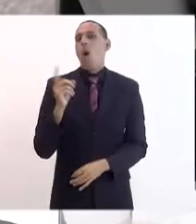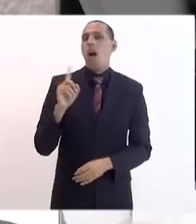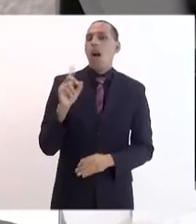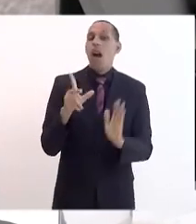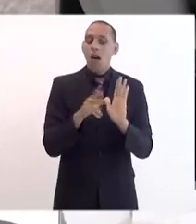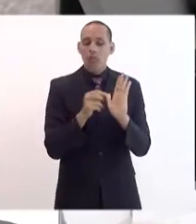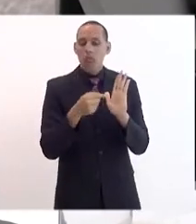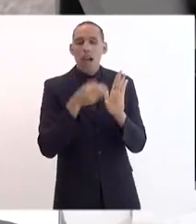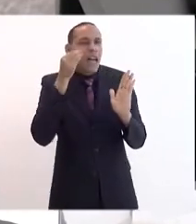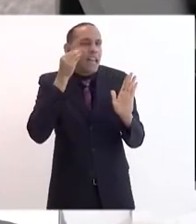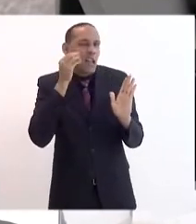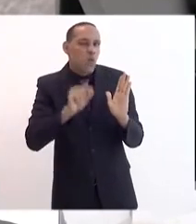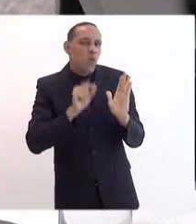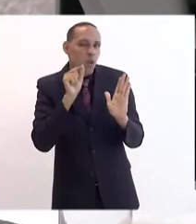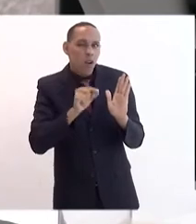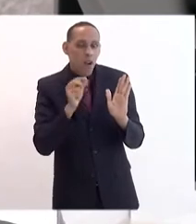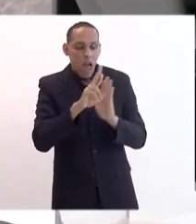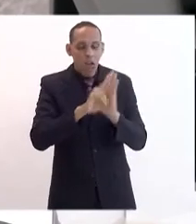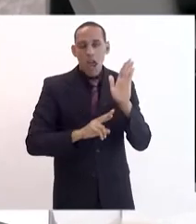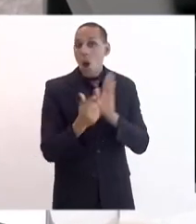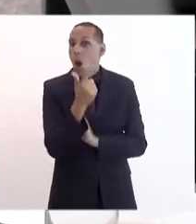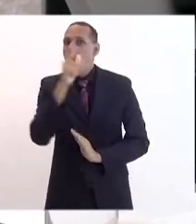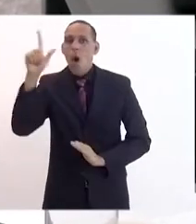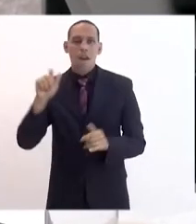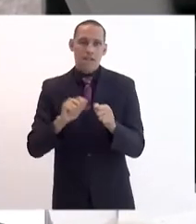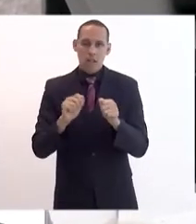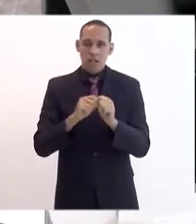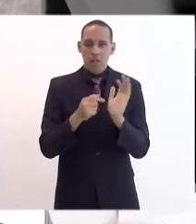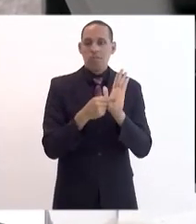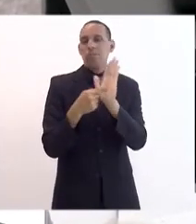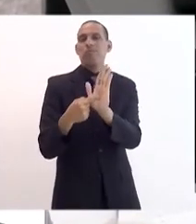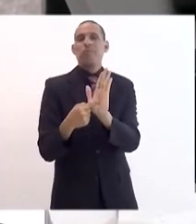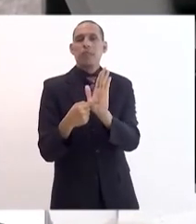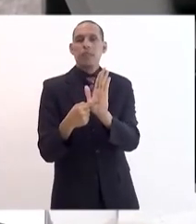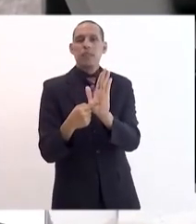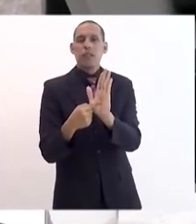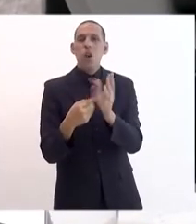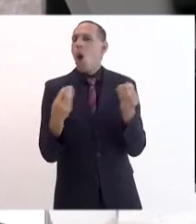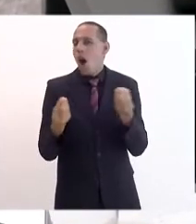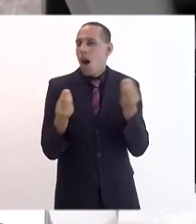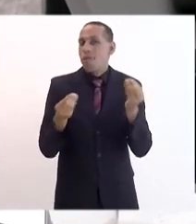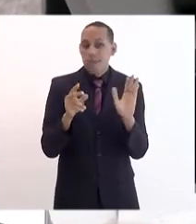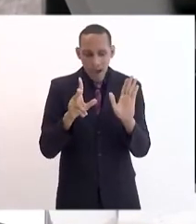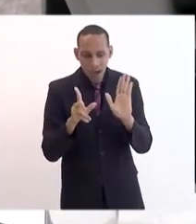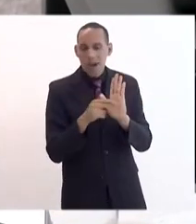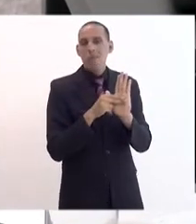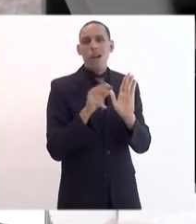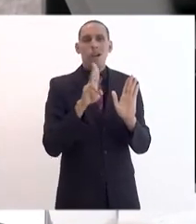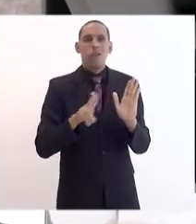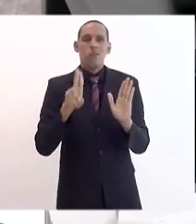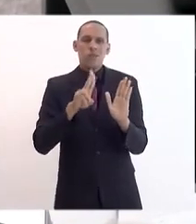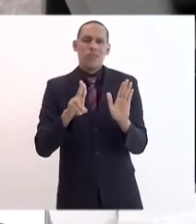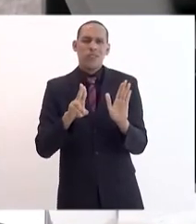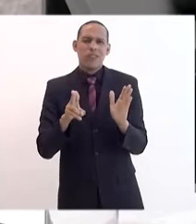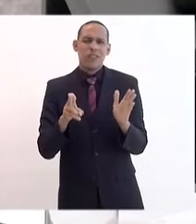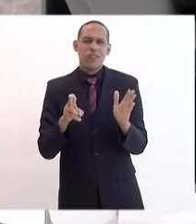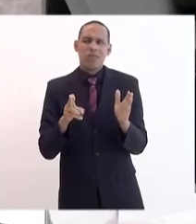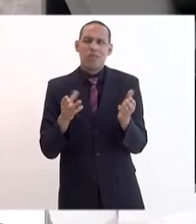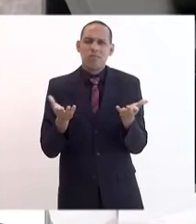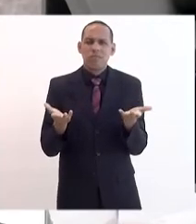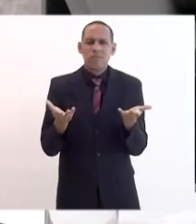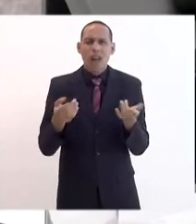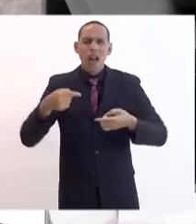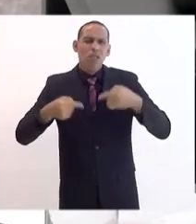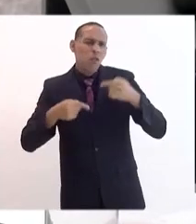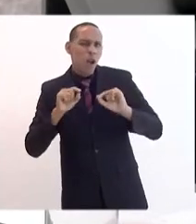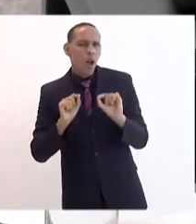de fazer um outro relatório, apresentar um outro relatório por meio de emenda. O que está pretendendo discutir é